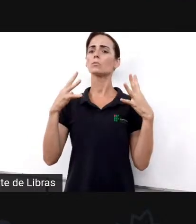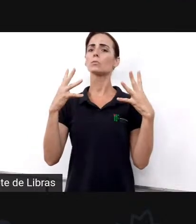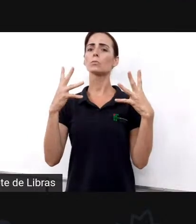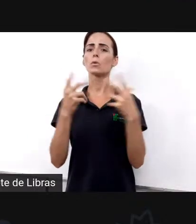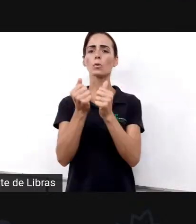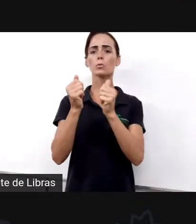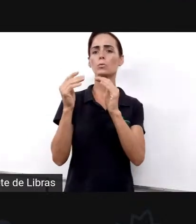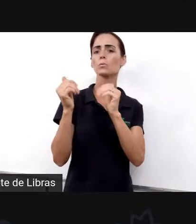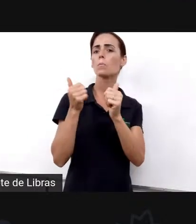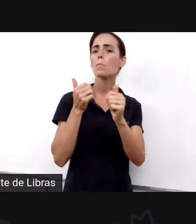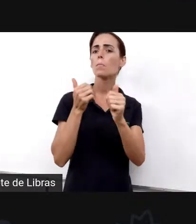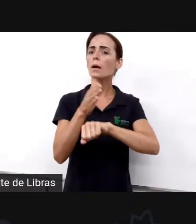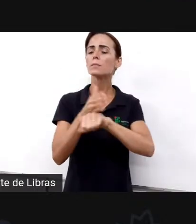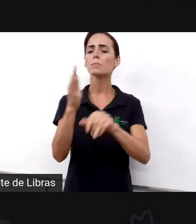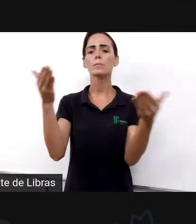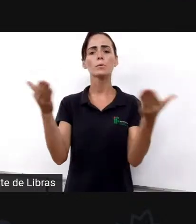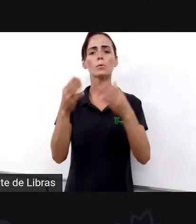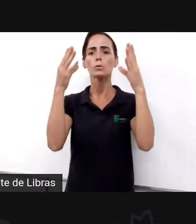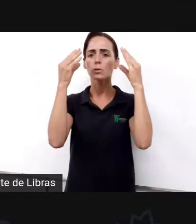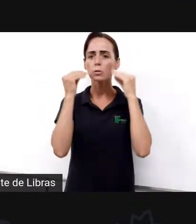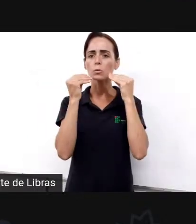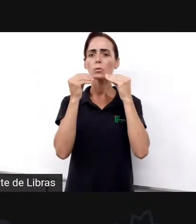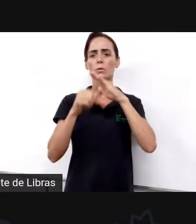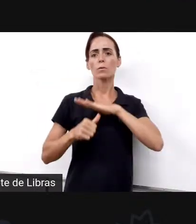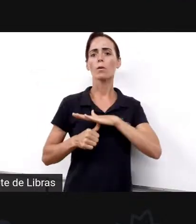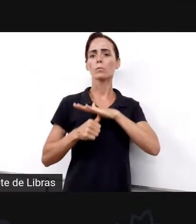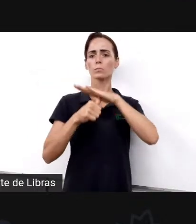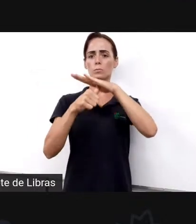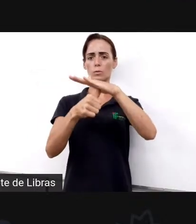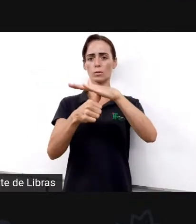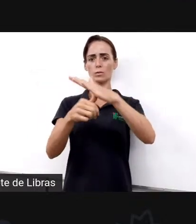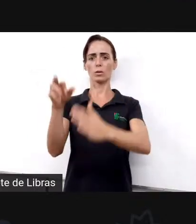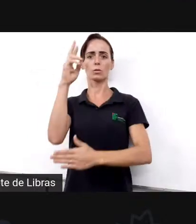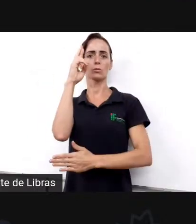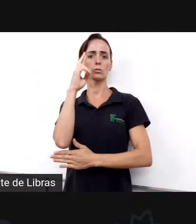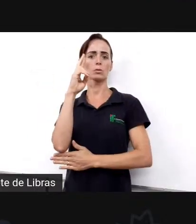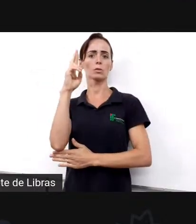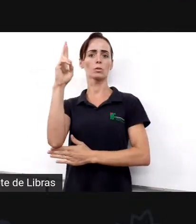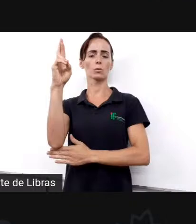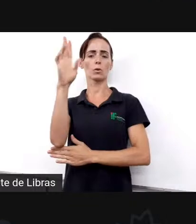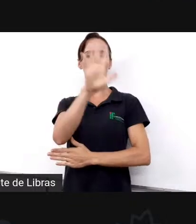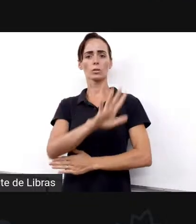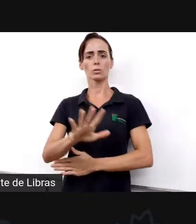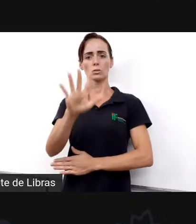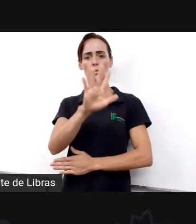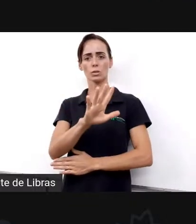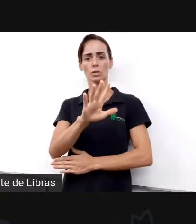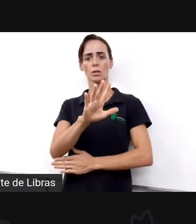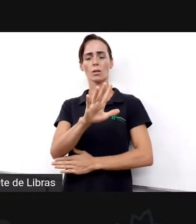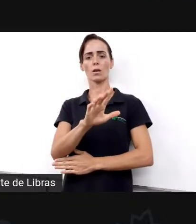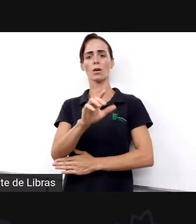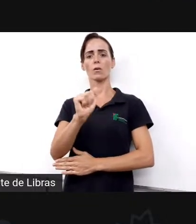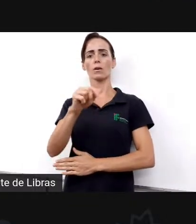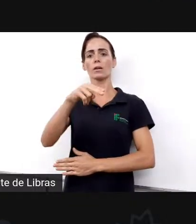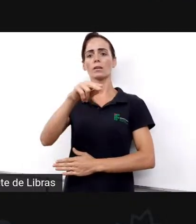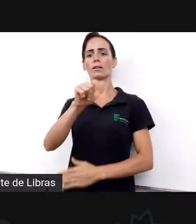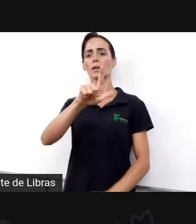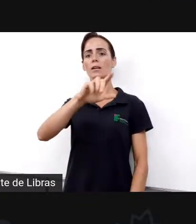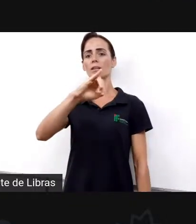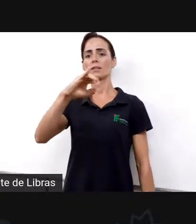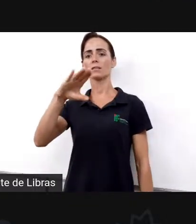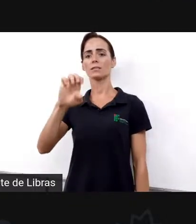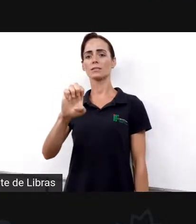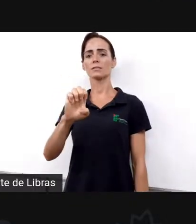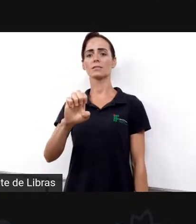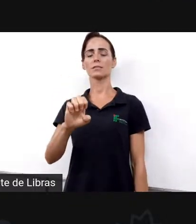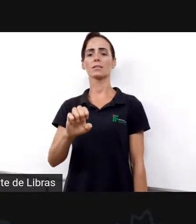nos assistem. Autoridades, nossas diretoras geral, Ana Alice Marquesan, e nossa diretora de ensino,